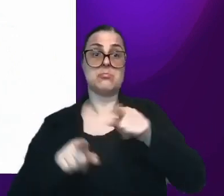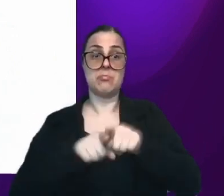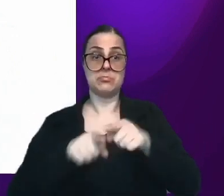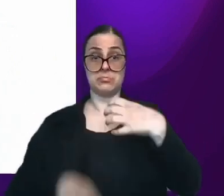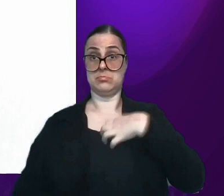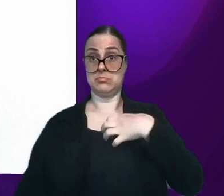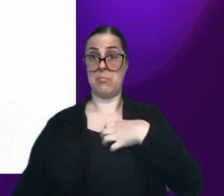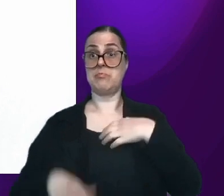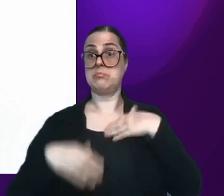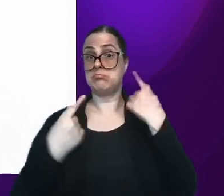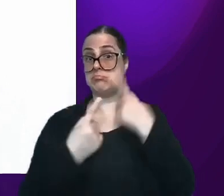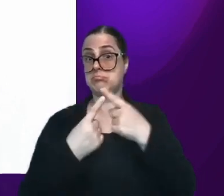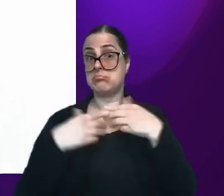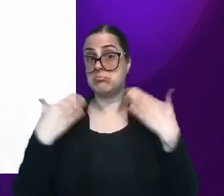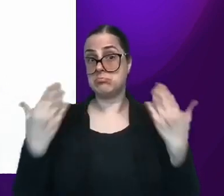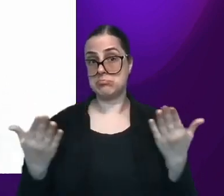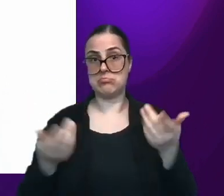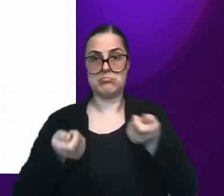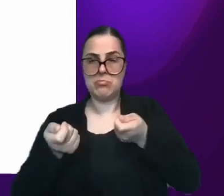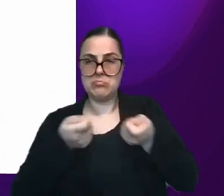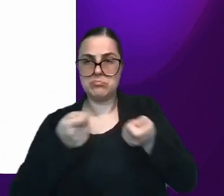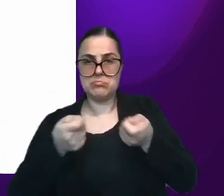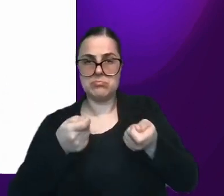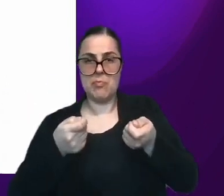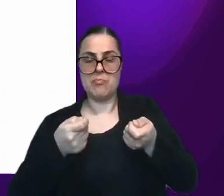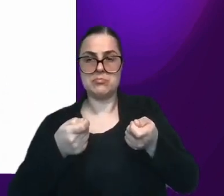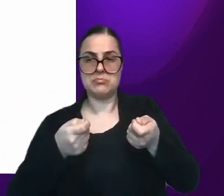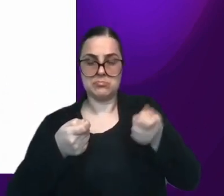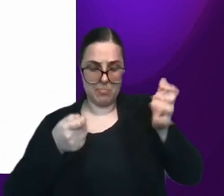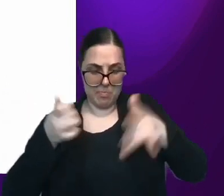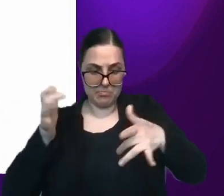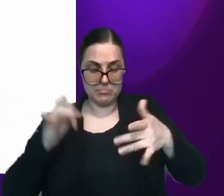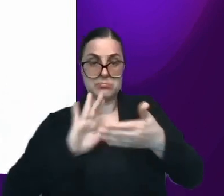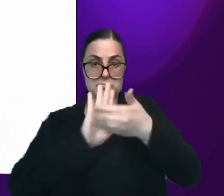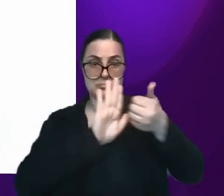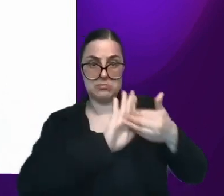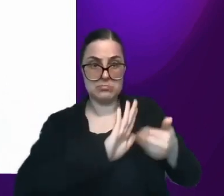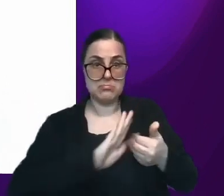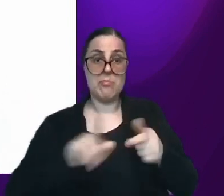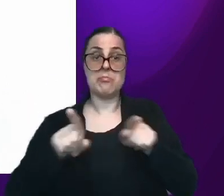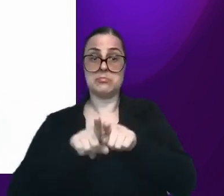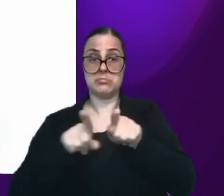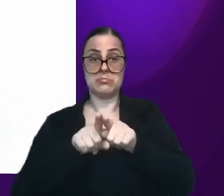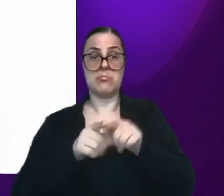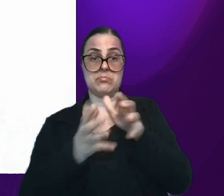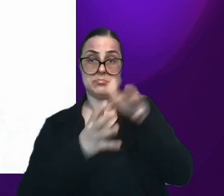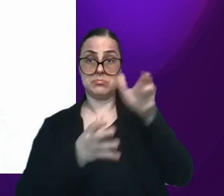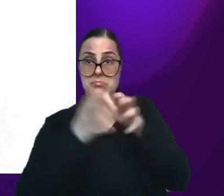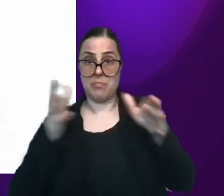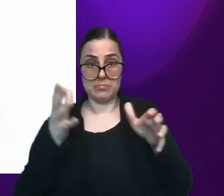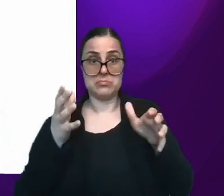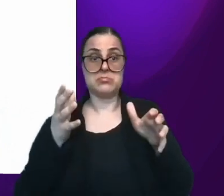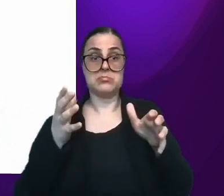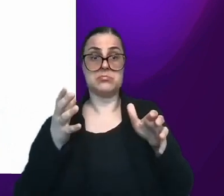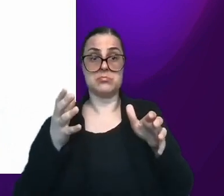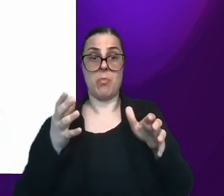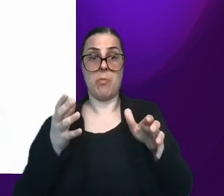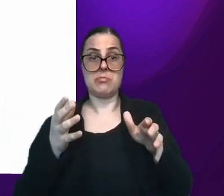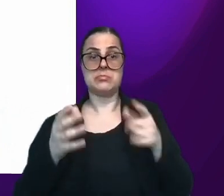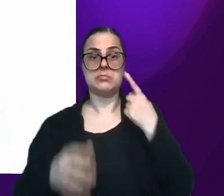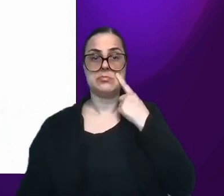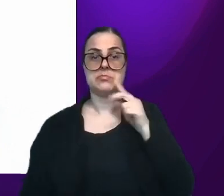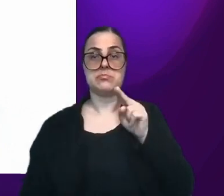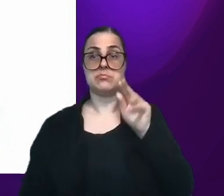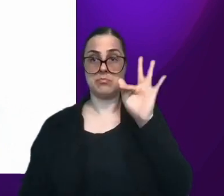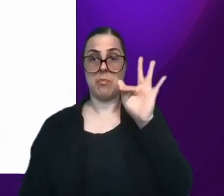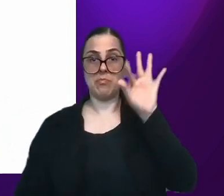a monitorização do balanço integrado do paciente com a máquina e a monitorização